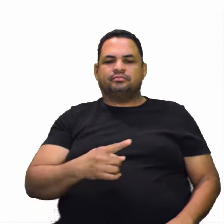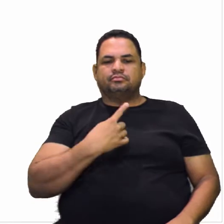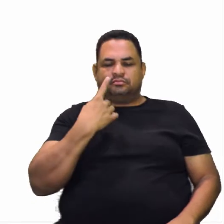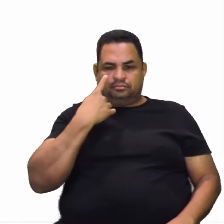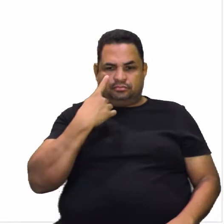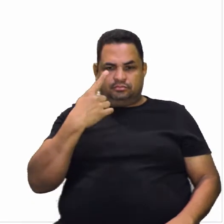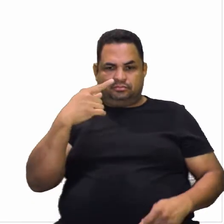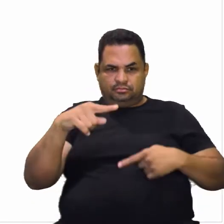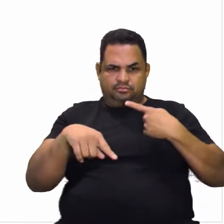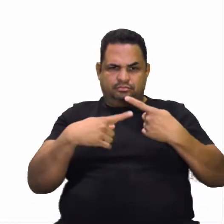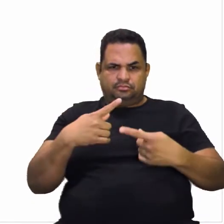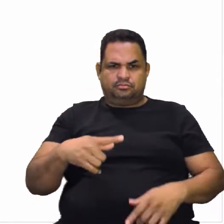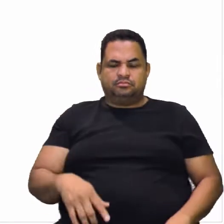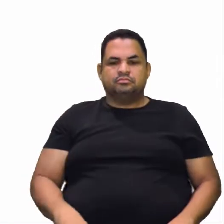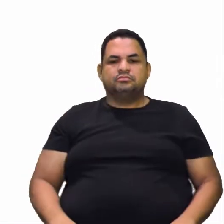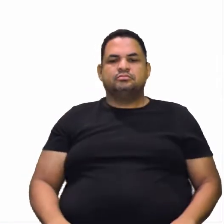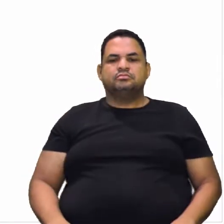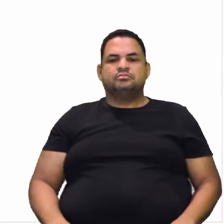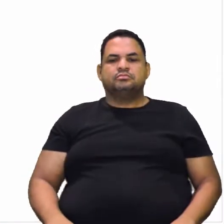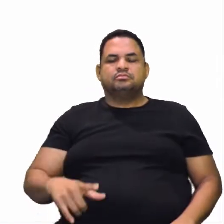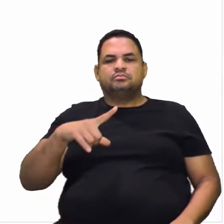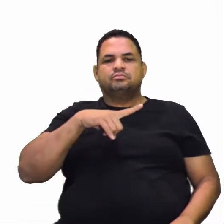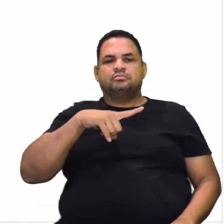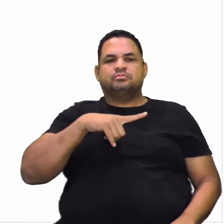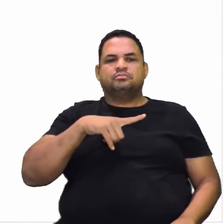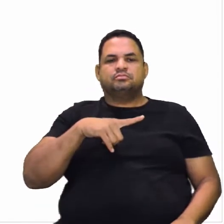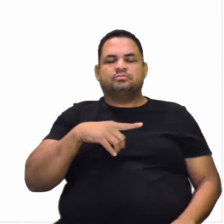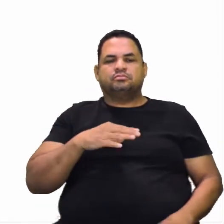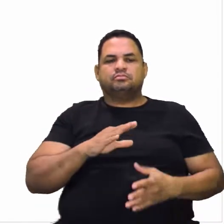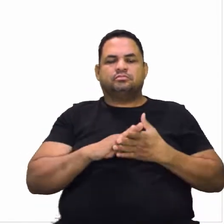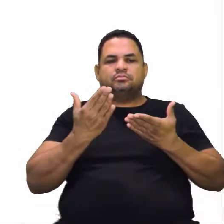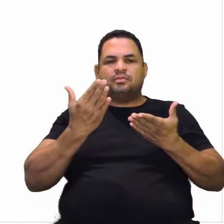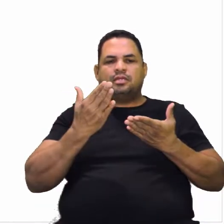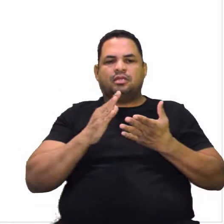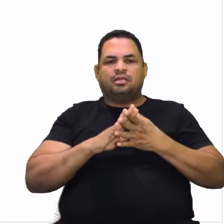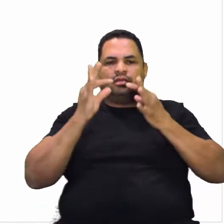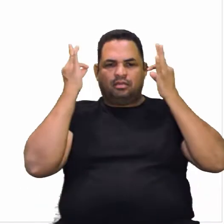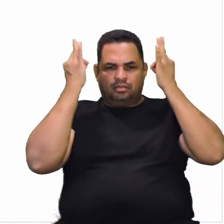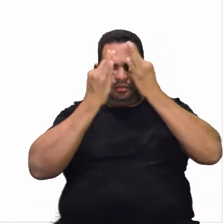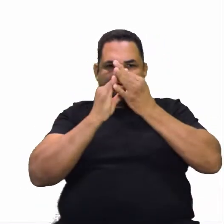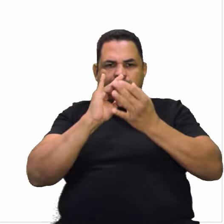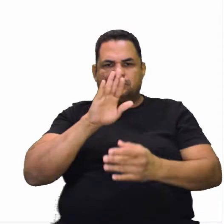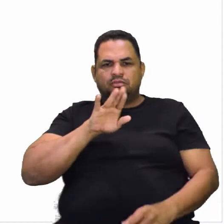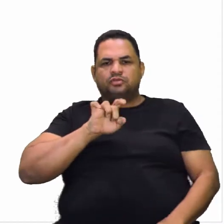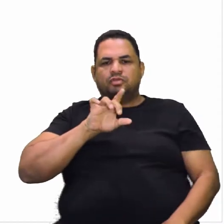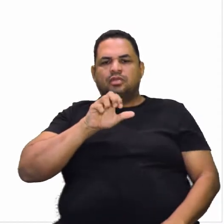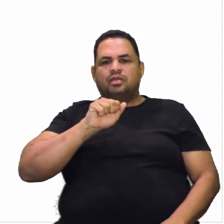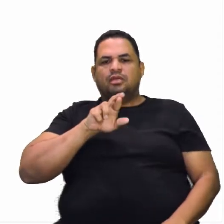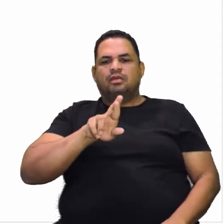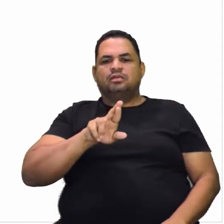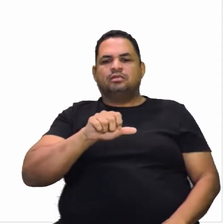frente. Na Grécia insular, aqui é a Grécia insular, tá, meus queridos alunos?